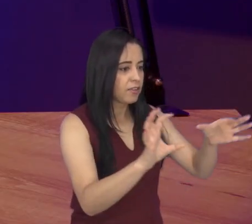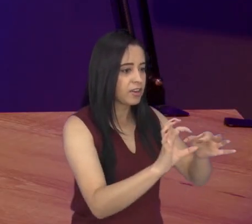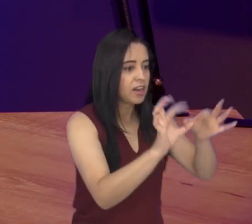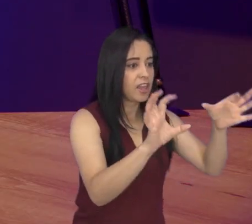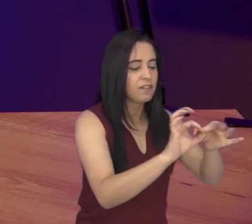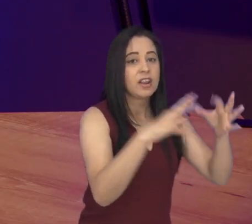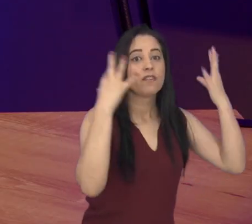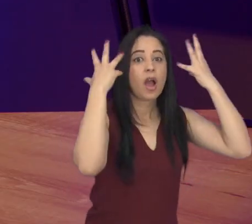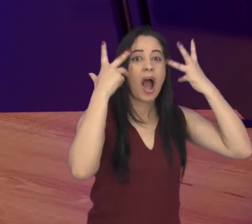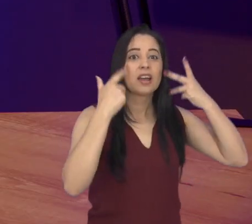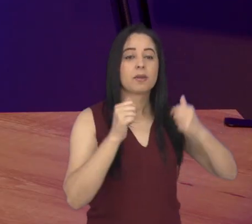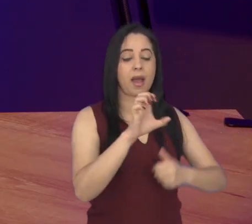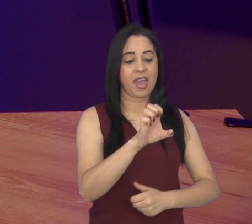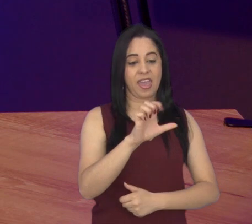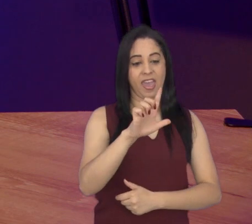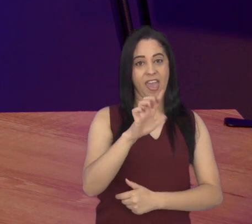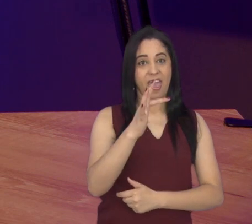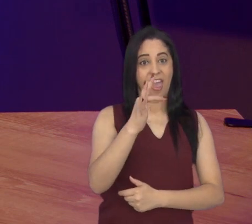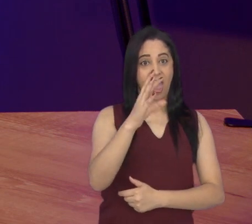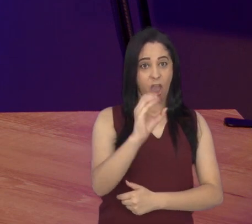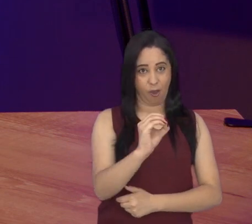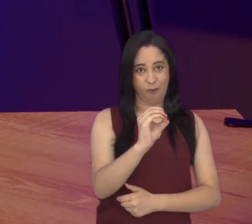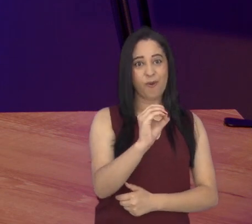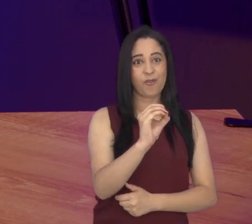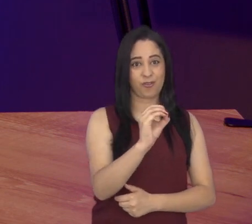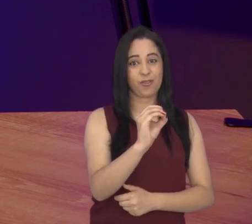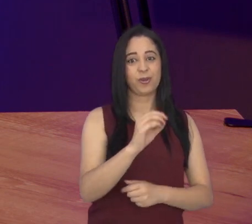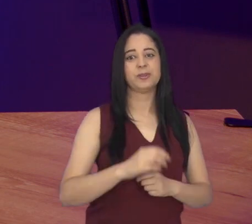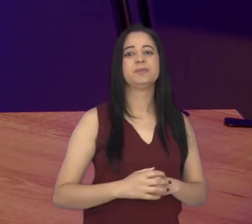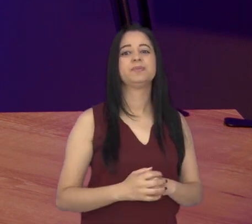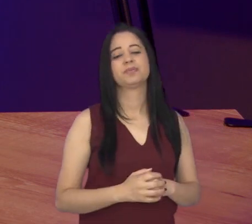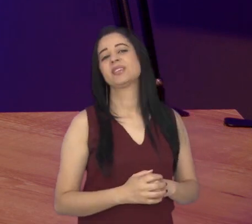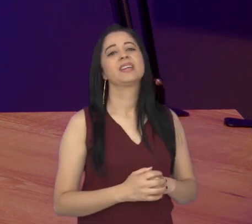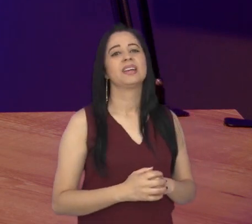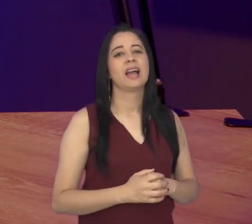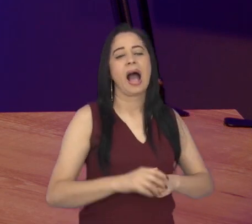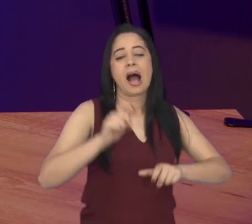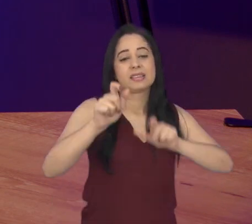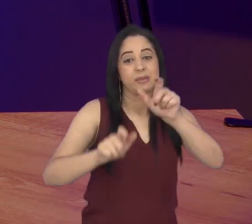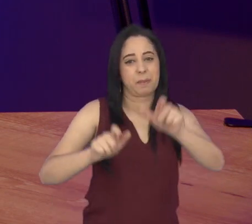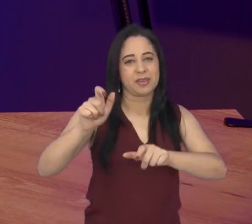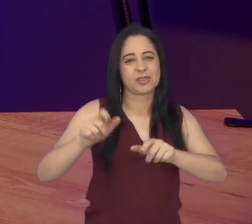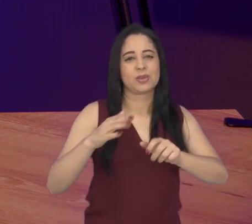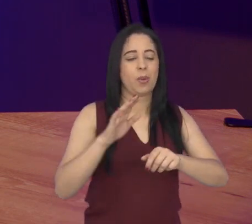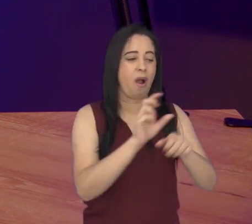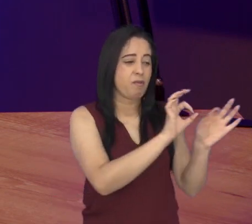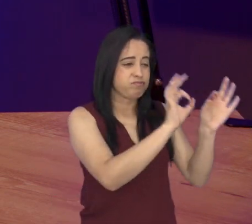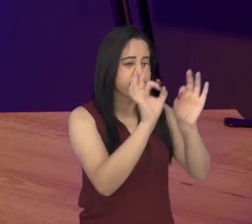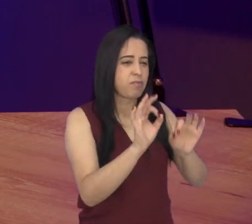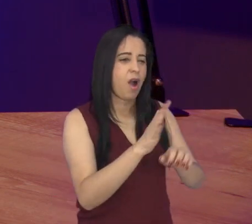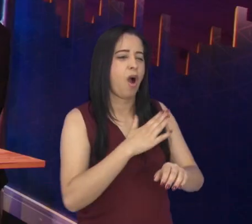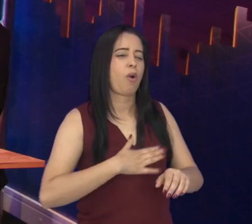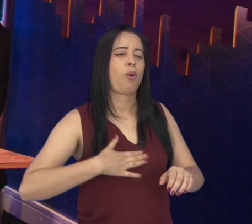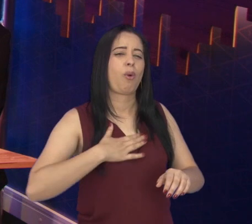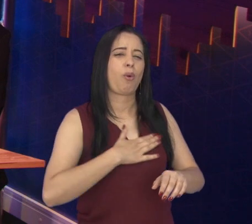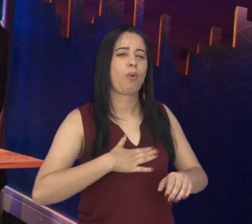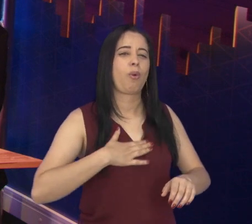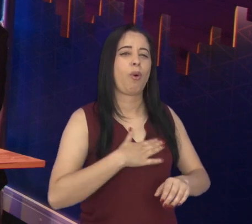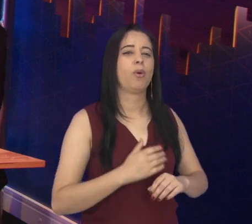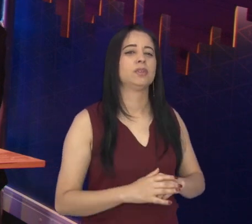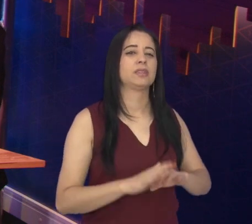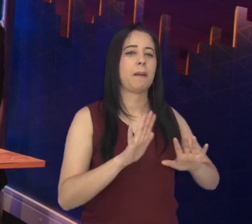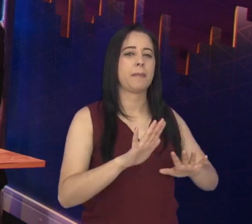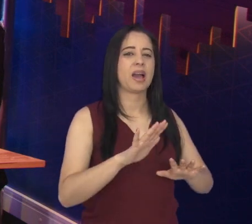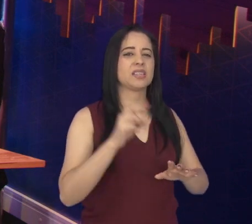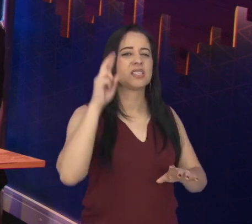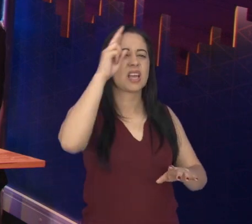elfos domésticos. Ela conheceu o Dobby, né, acho que é um dos personagens preferidos também. Nossa, de várias pessoas. Não superei até hoje. Muito